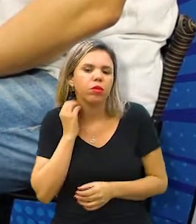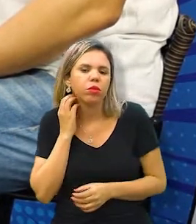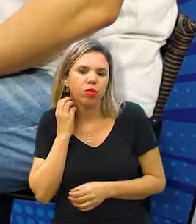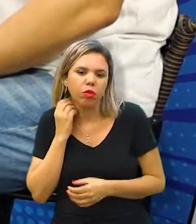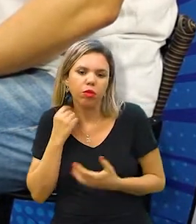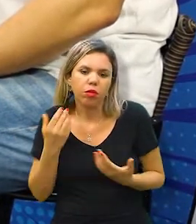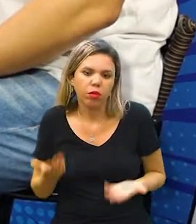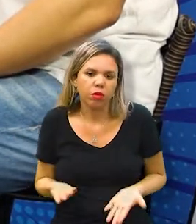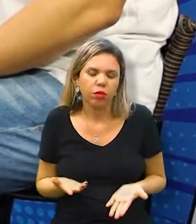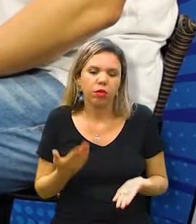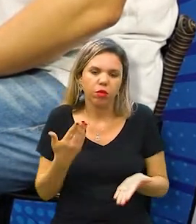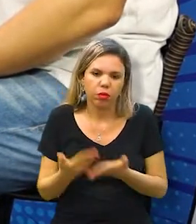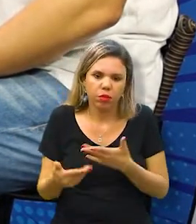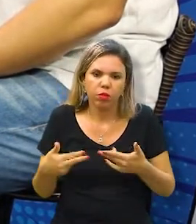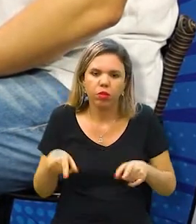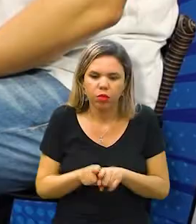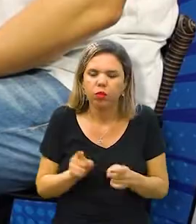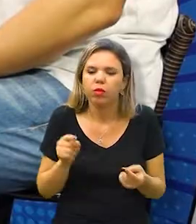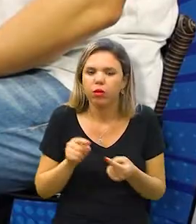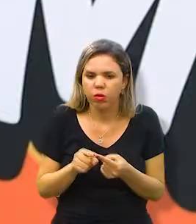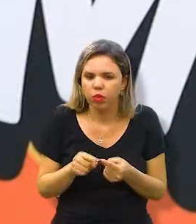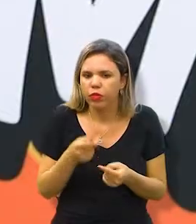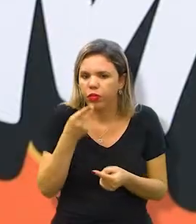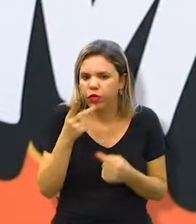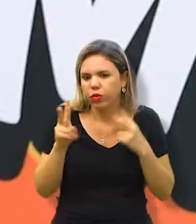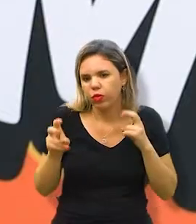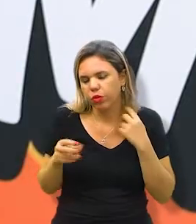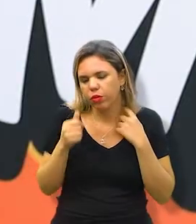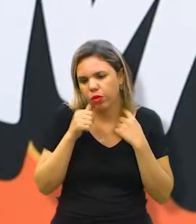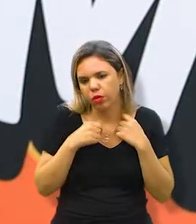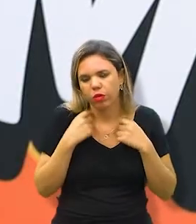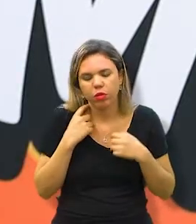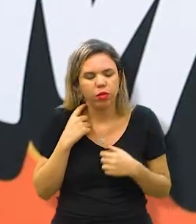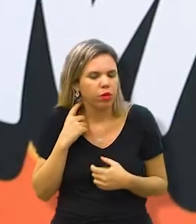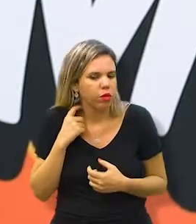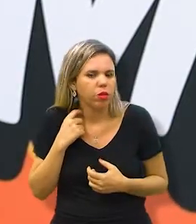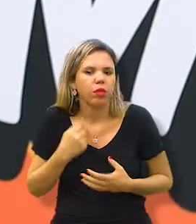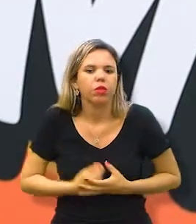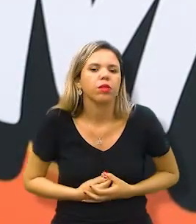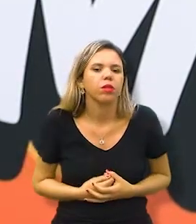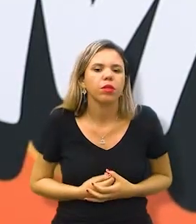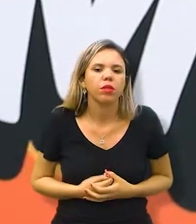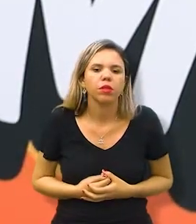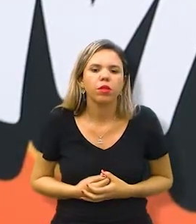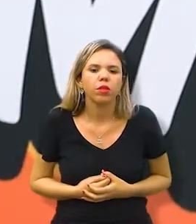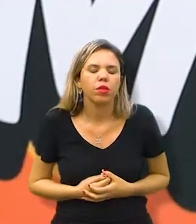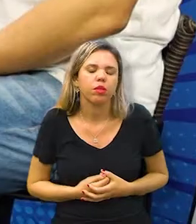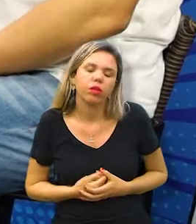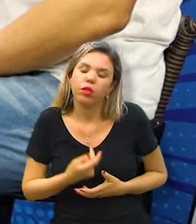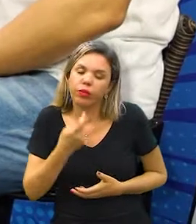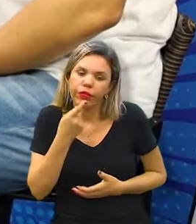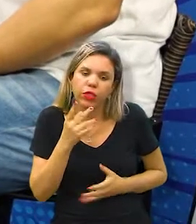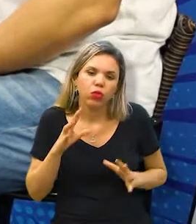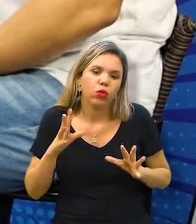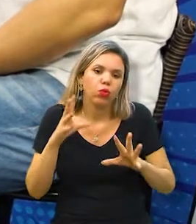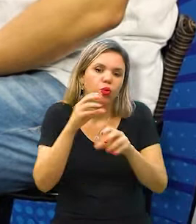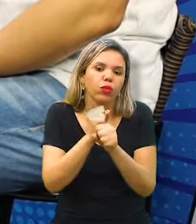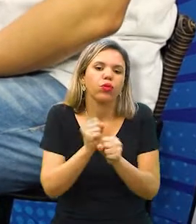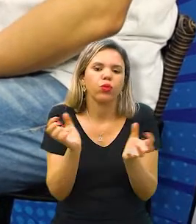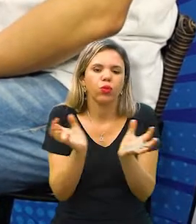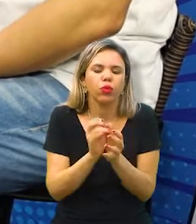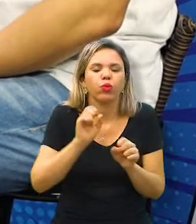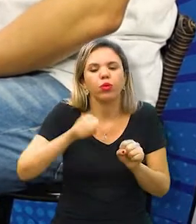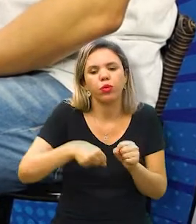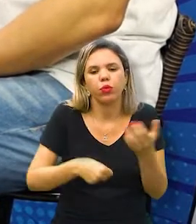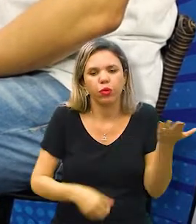motoclube. Então, perdeu um pouquinho do sentido de falar só das mulheres, né? E falar de um todo